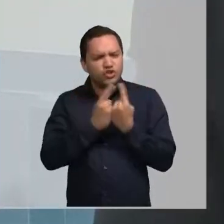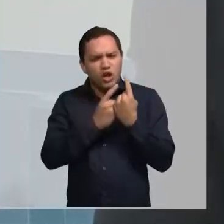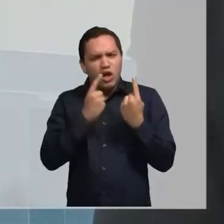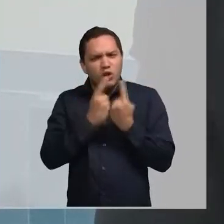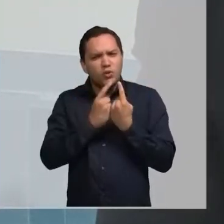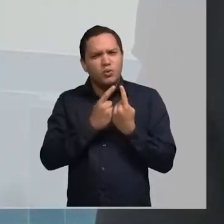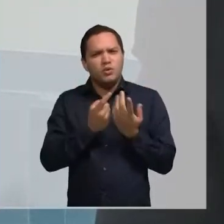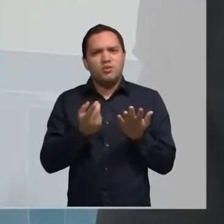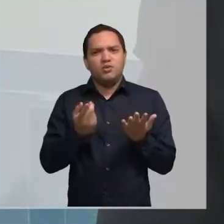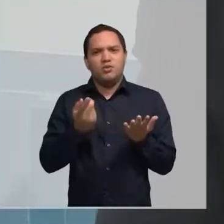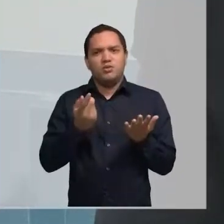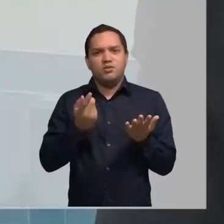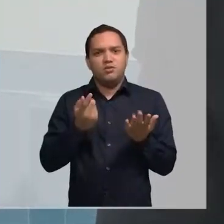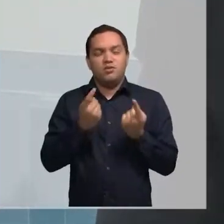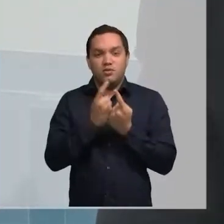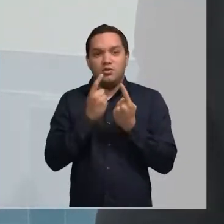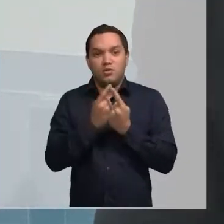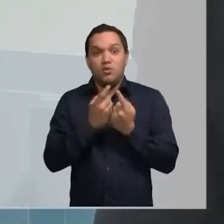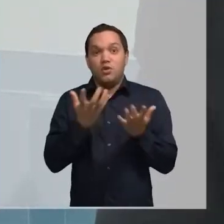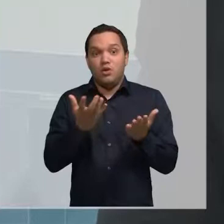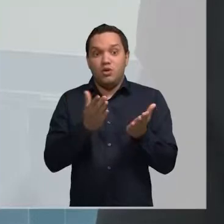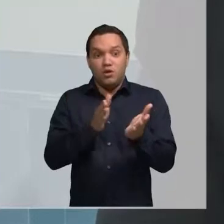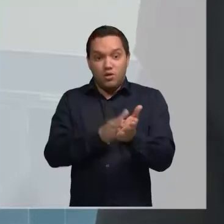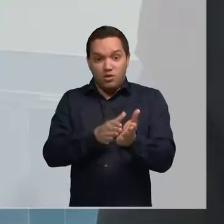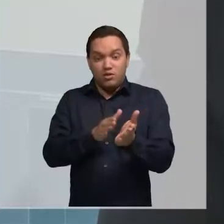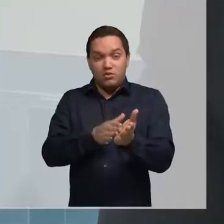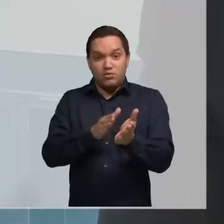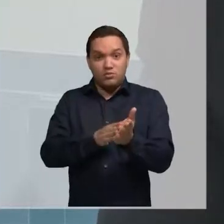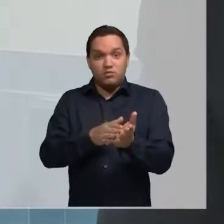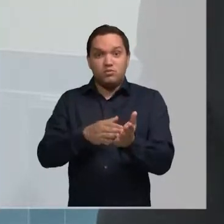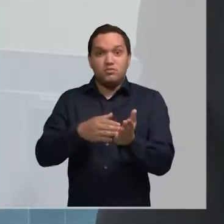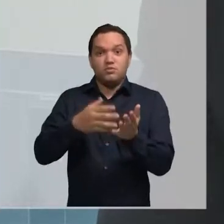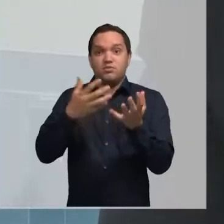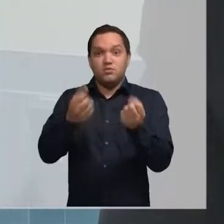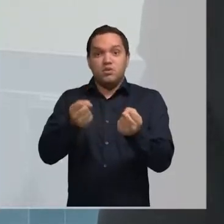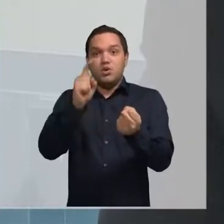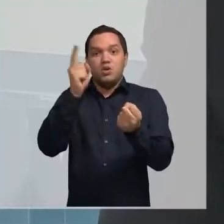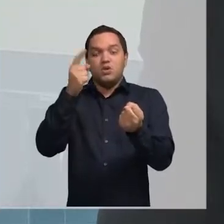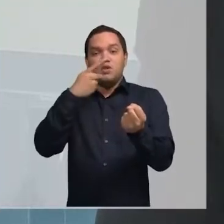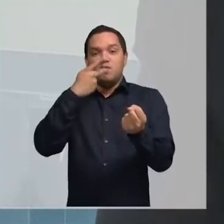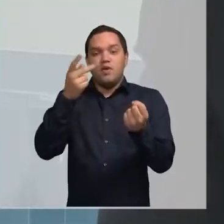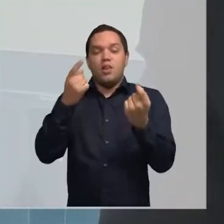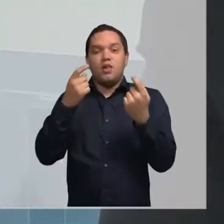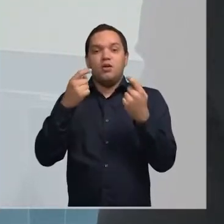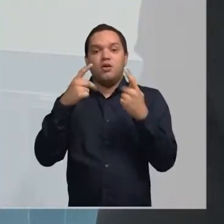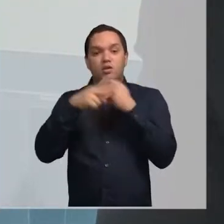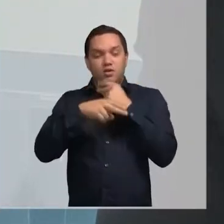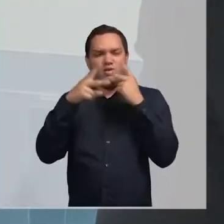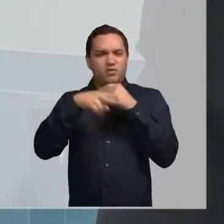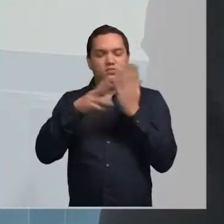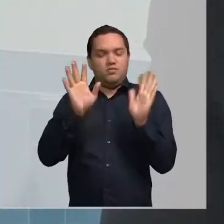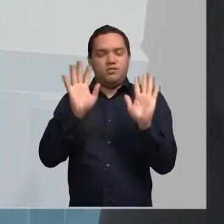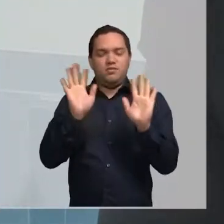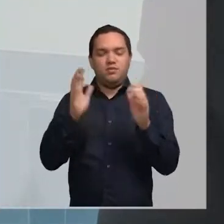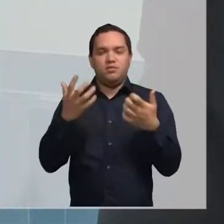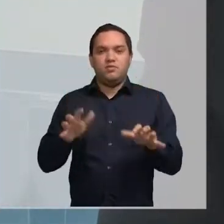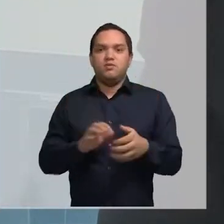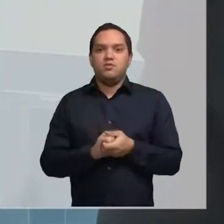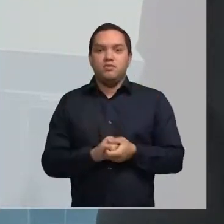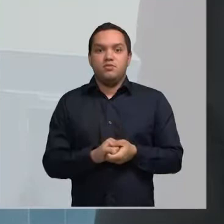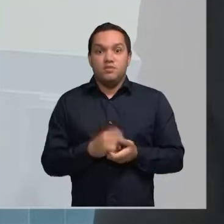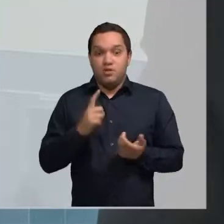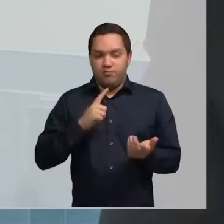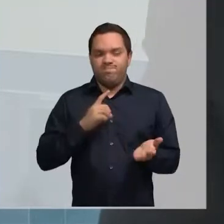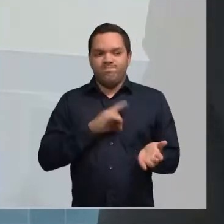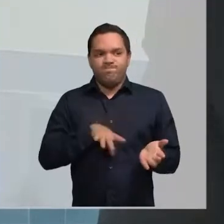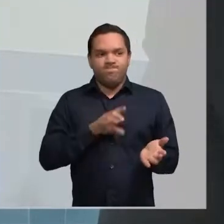mal da ditadura, e aí eu quero parabenizar o João Michel, que ele não aceitou falar mal da ditadura, ele veio e foi com essa, e aí eu tenho medo também.